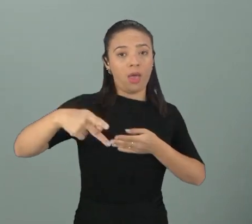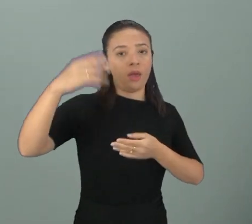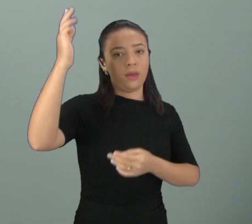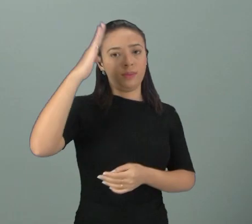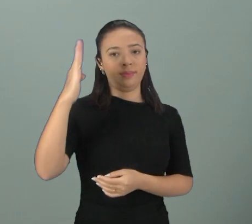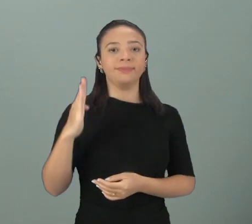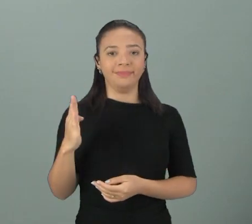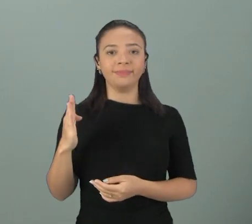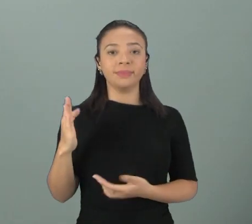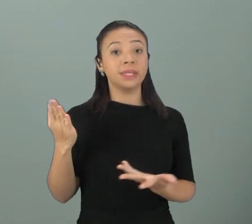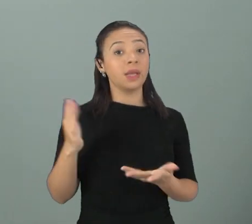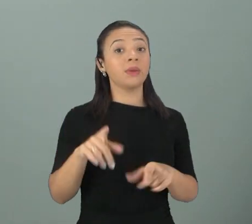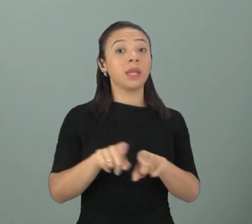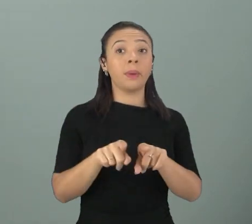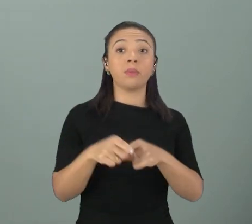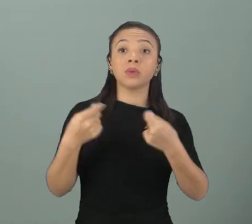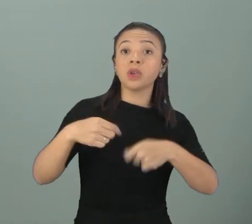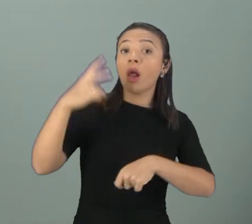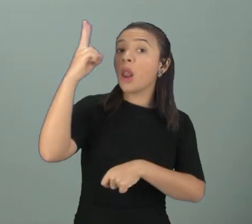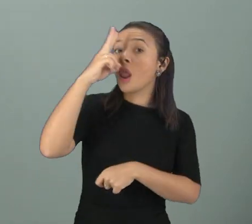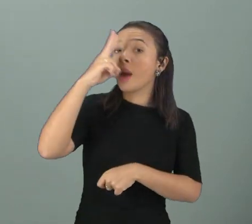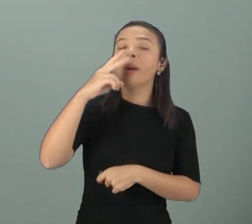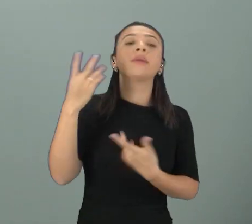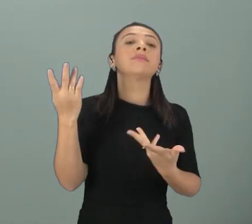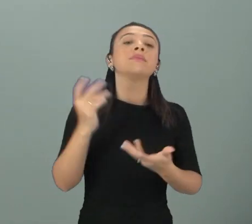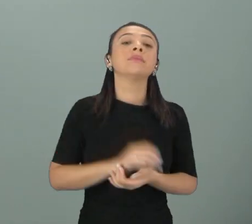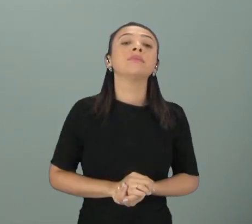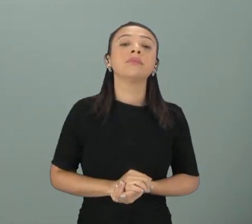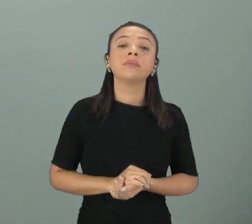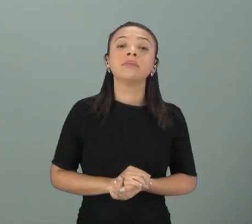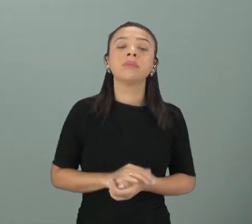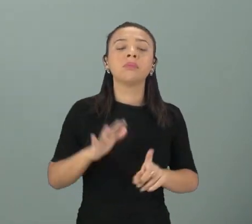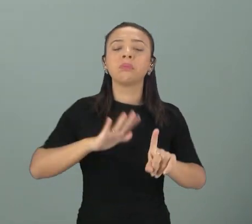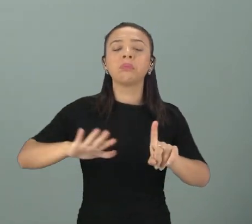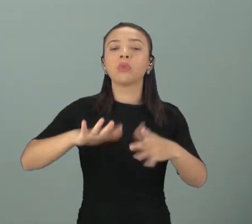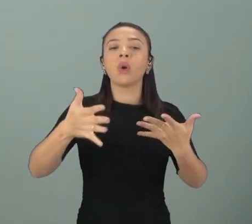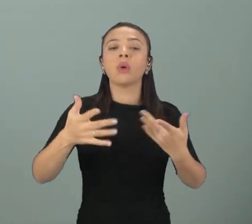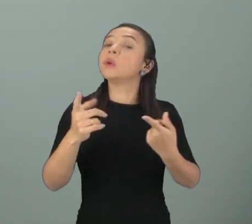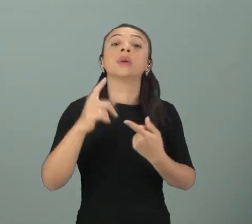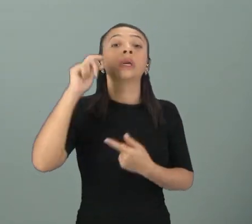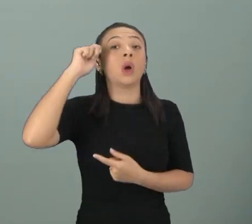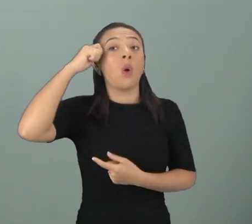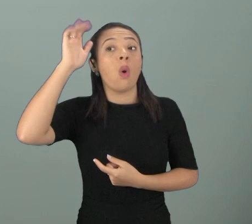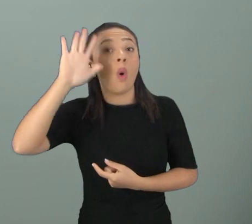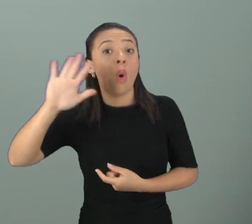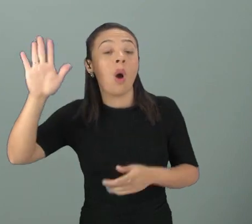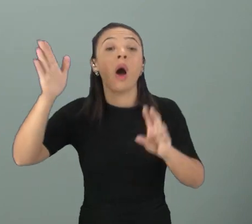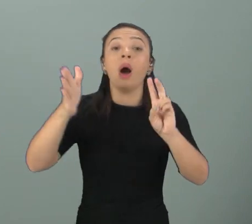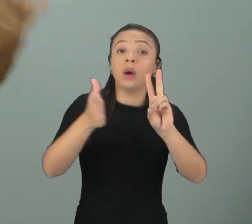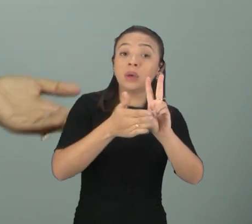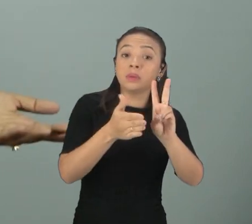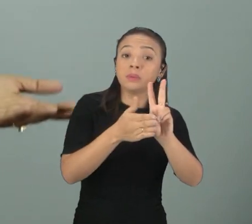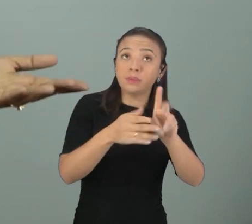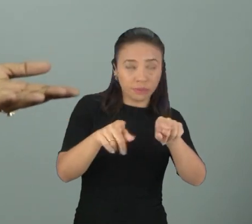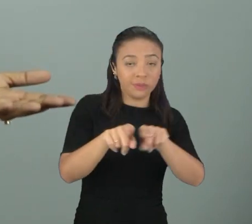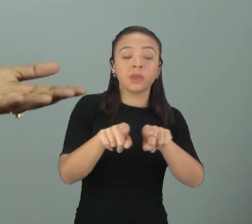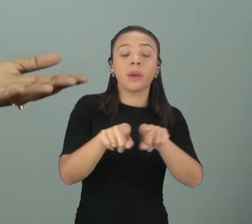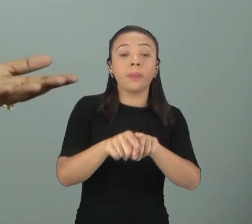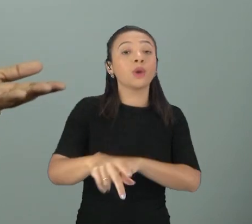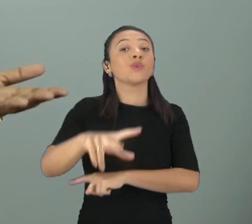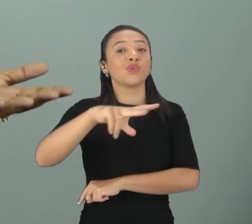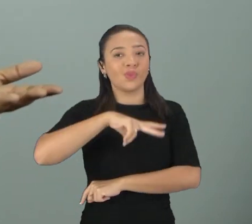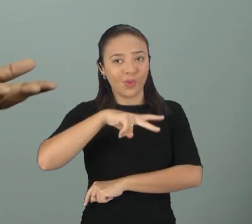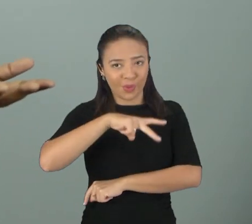como a gente pode lembrar, né? Vamos recapitular um pouquinho. Quais foram esses povos? Os africanos, os índios e